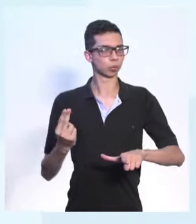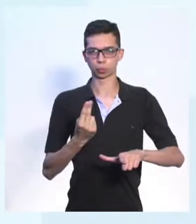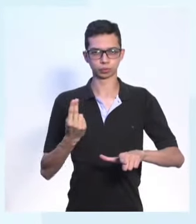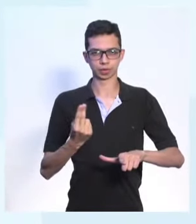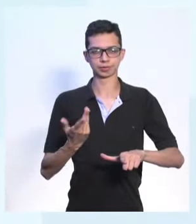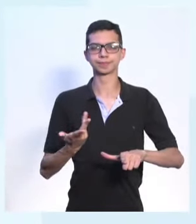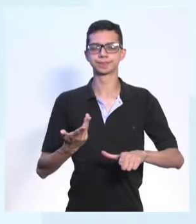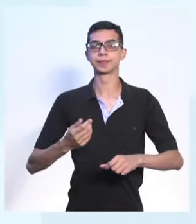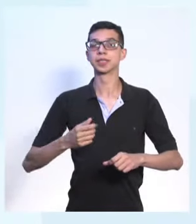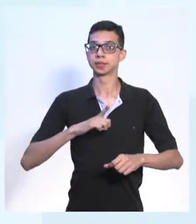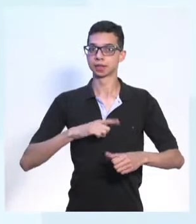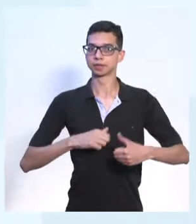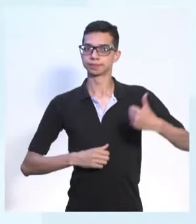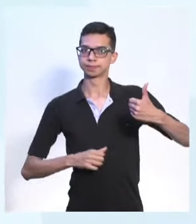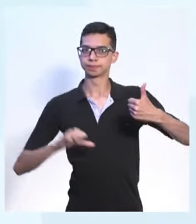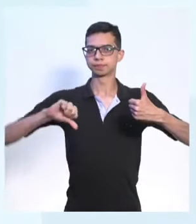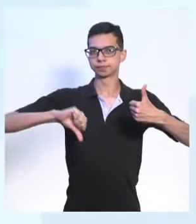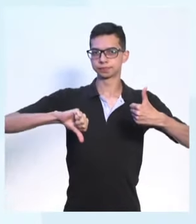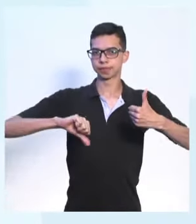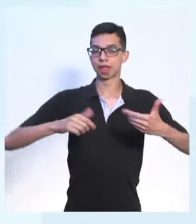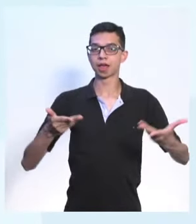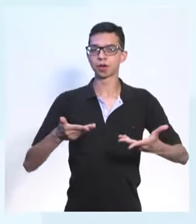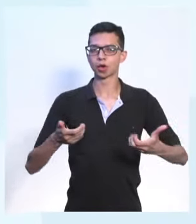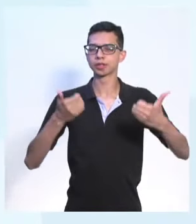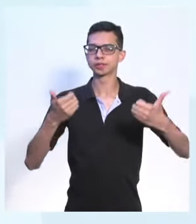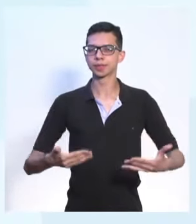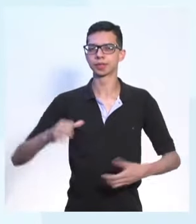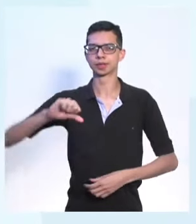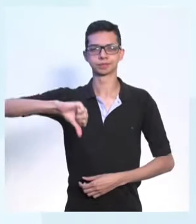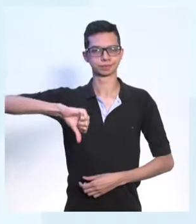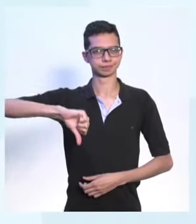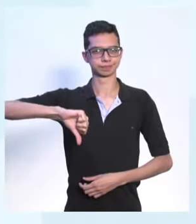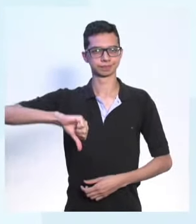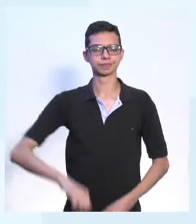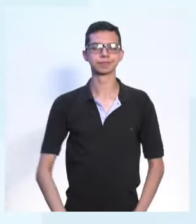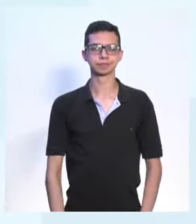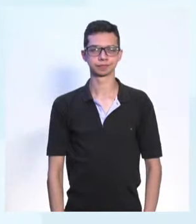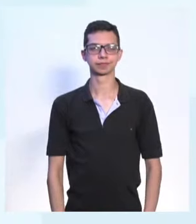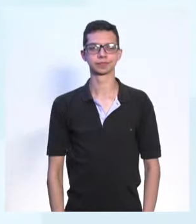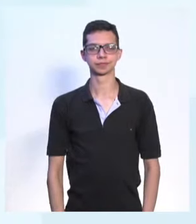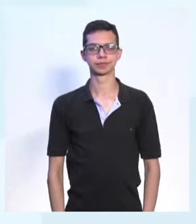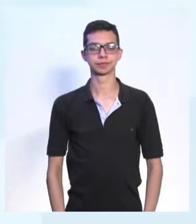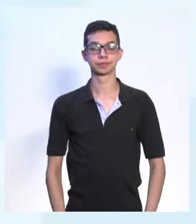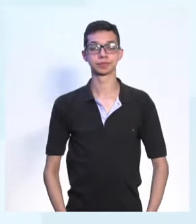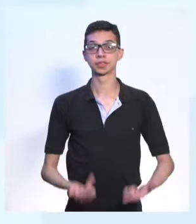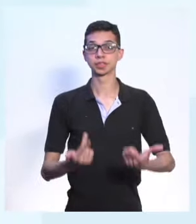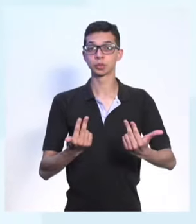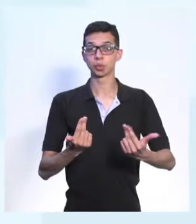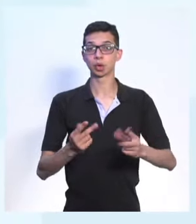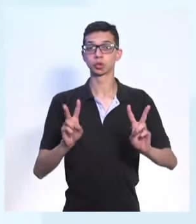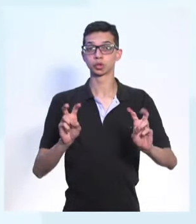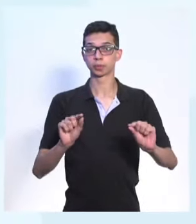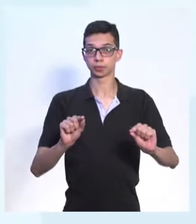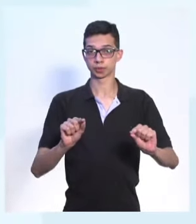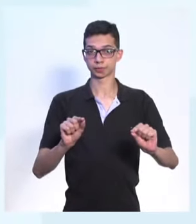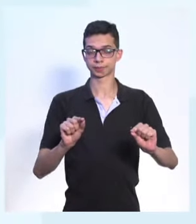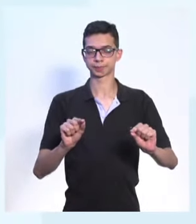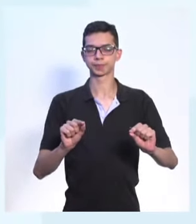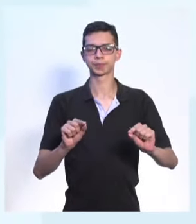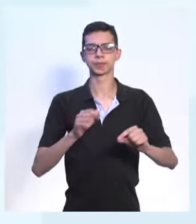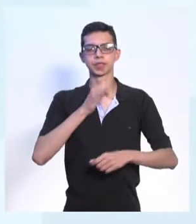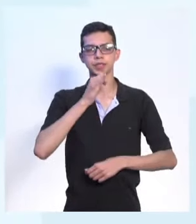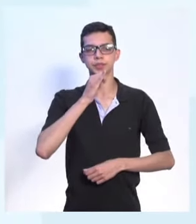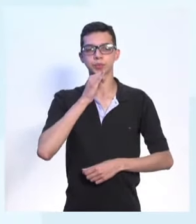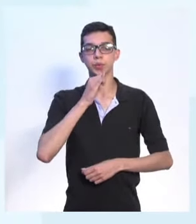the disadvantages. Agora, as desvantagens. Vamos fazer a mesma coisa, então, agora com solar and wind, só que agora um